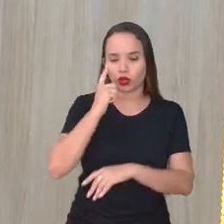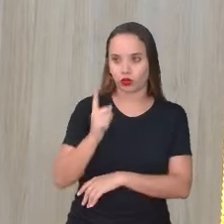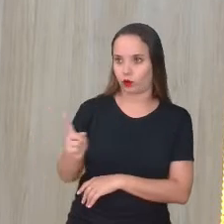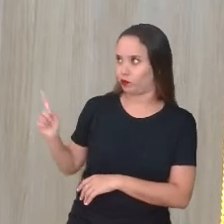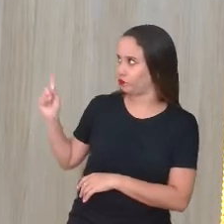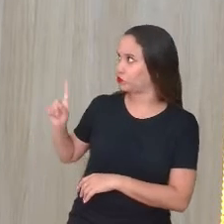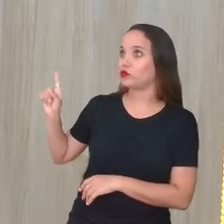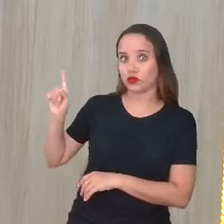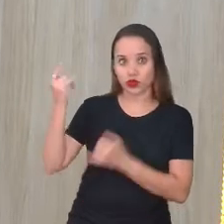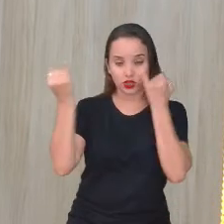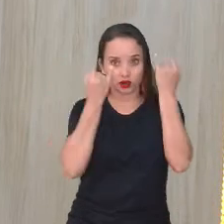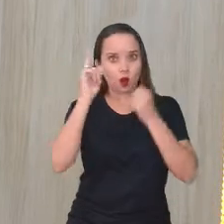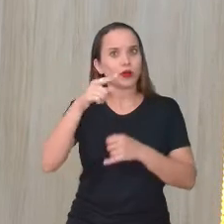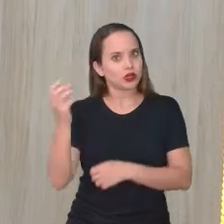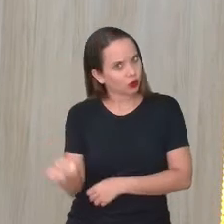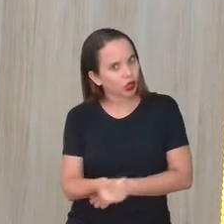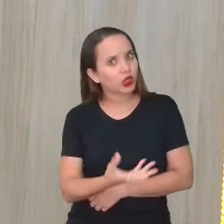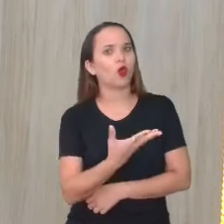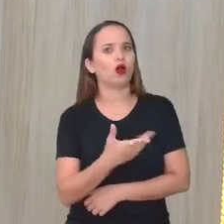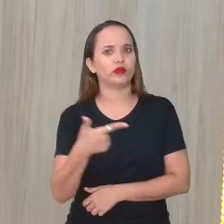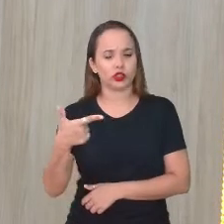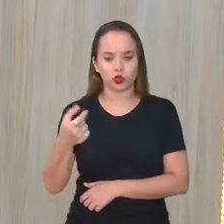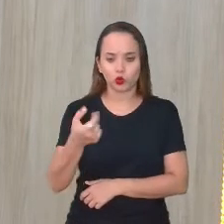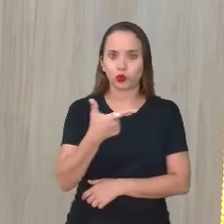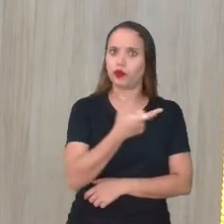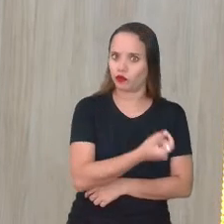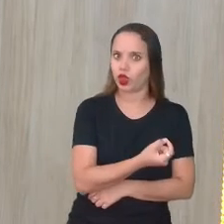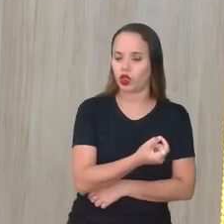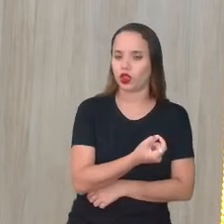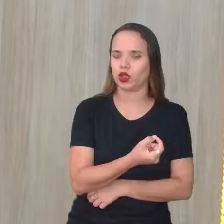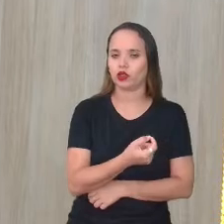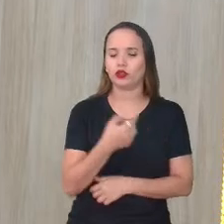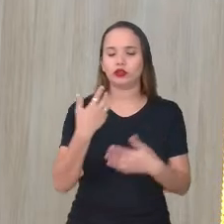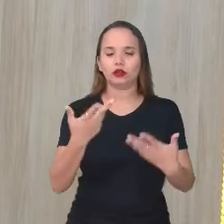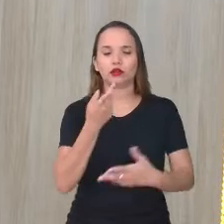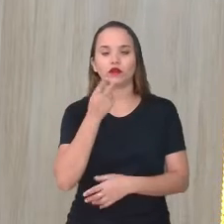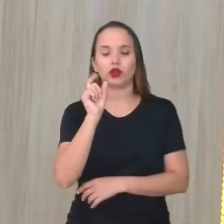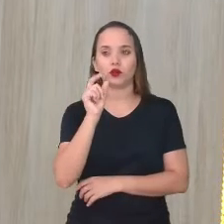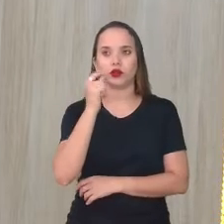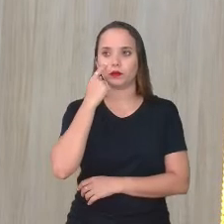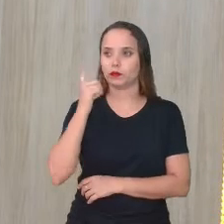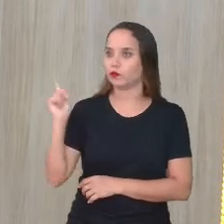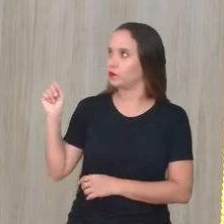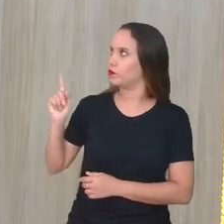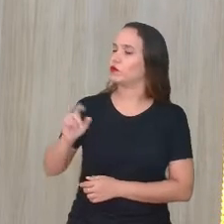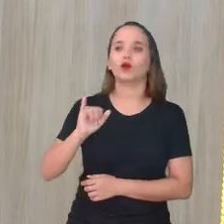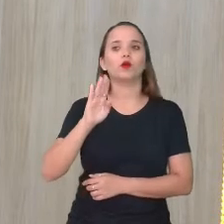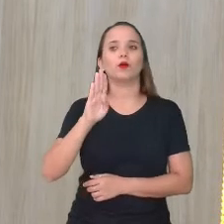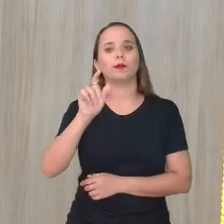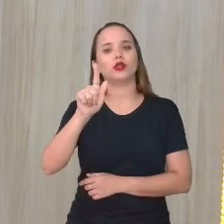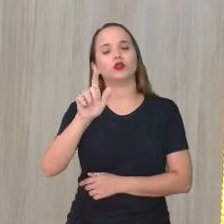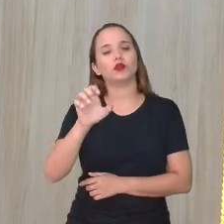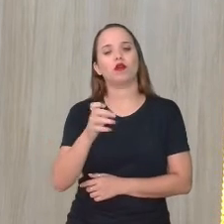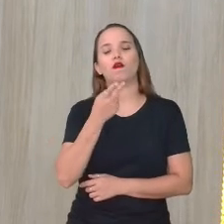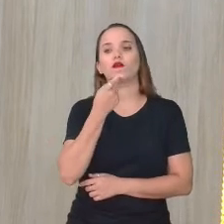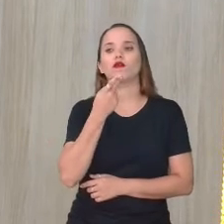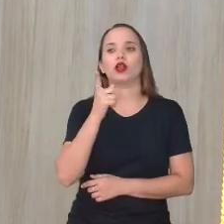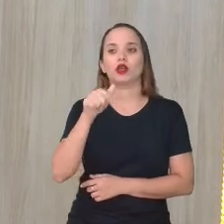E é recente, viu? Esse dado de agora de 2020, há 2 anos atrás. Ele diz o seguinte: a depressão e a